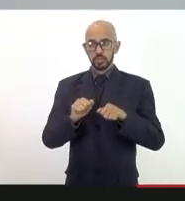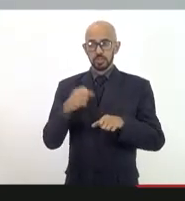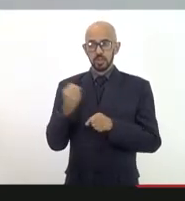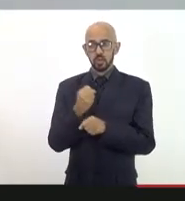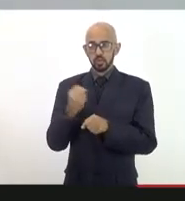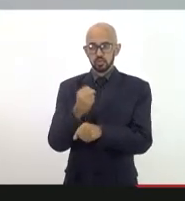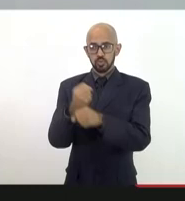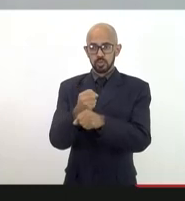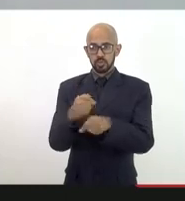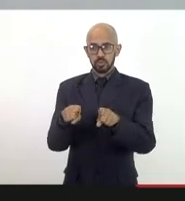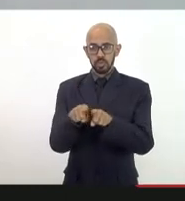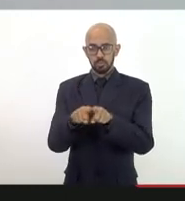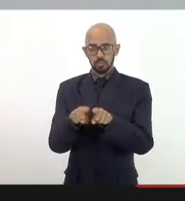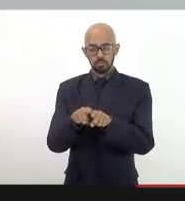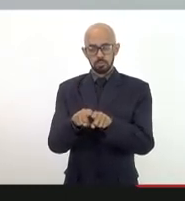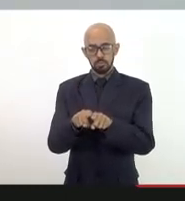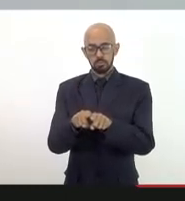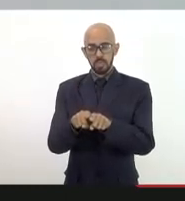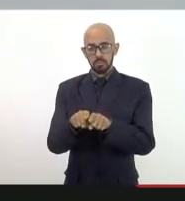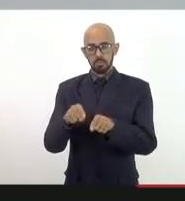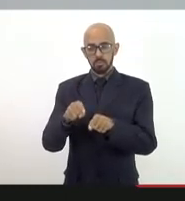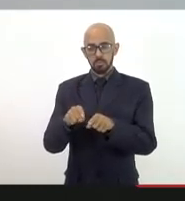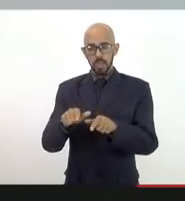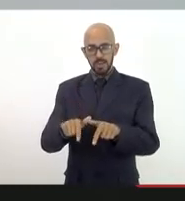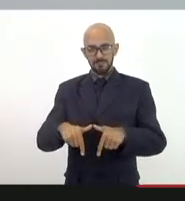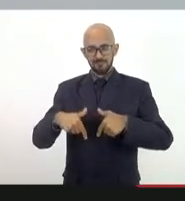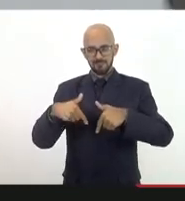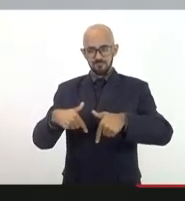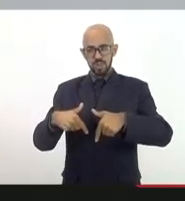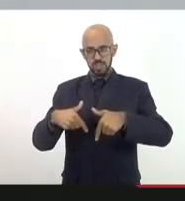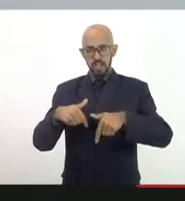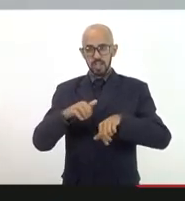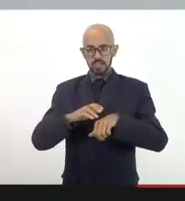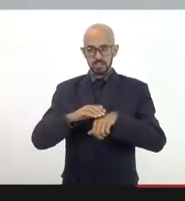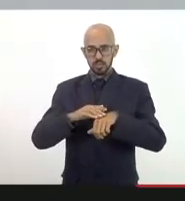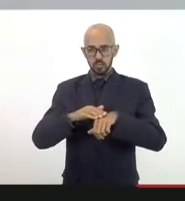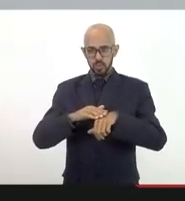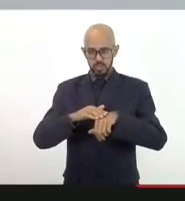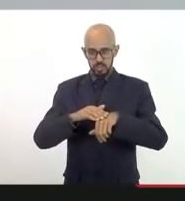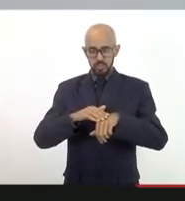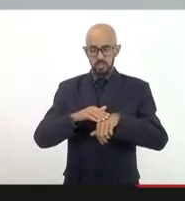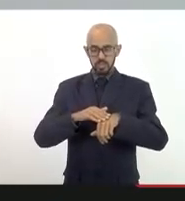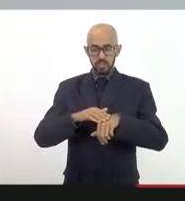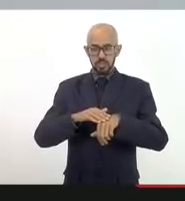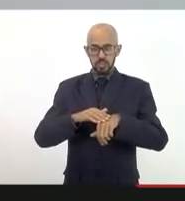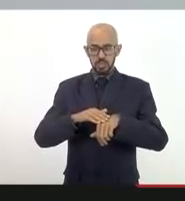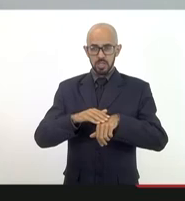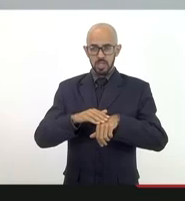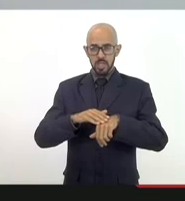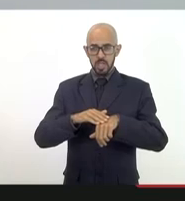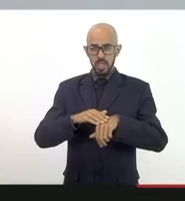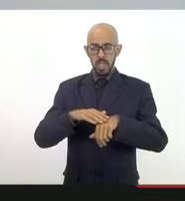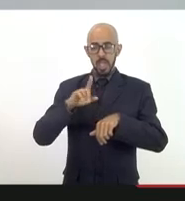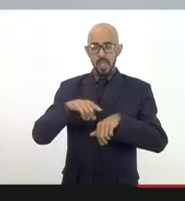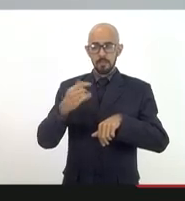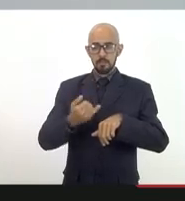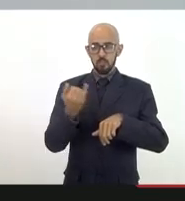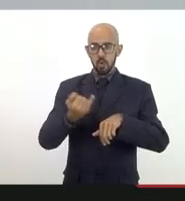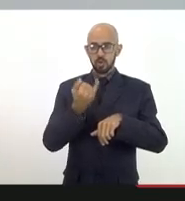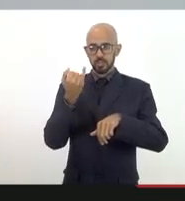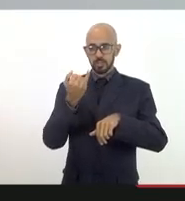em relação ao enfrentamento desta doença. É muito importante que a gente tenha uma audiência que